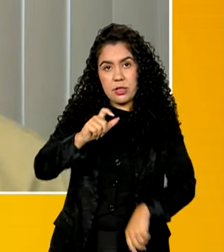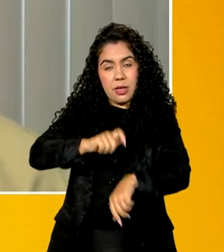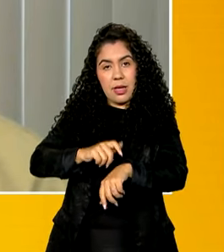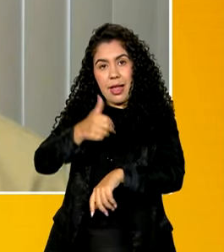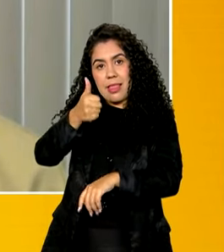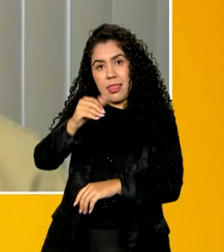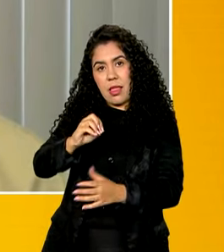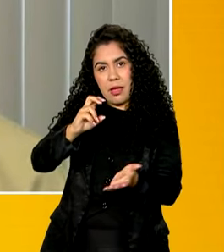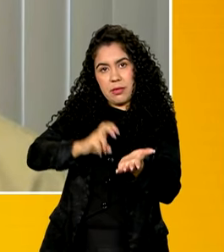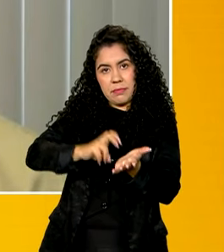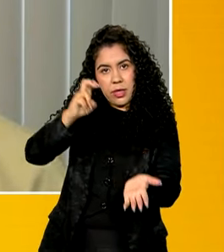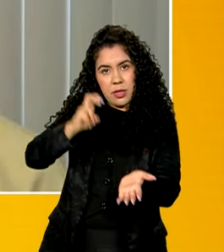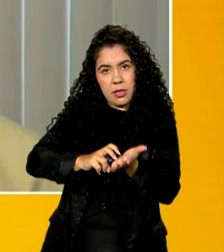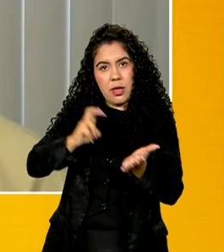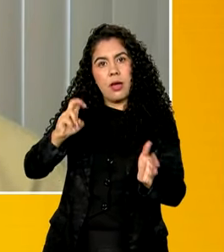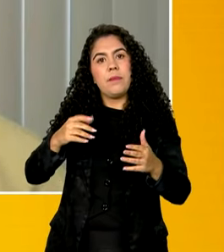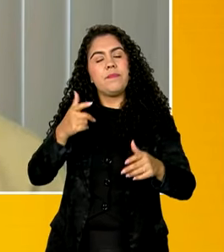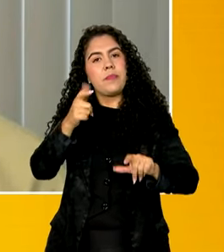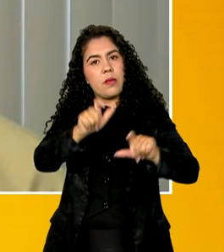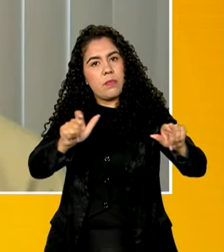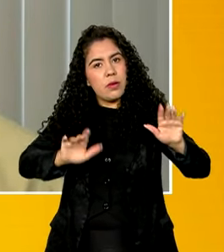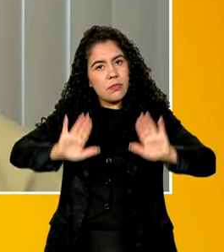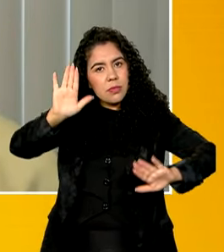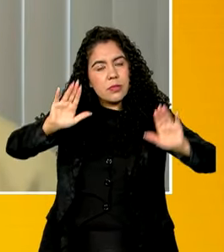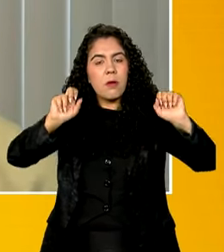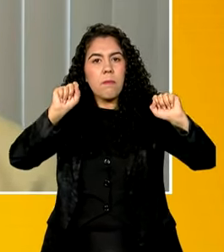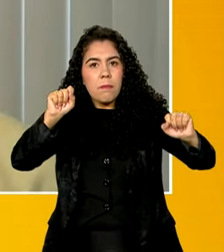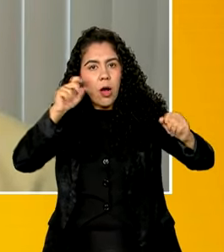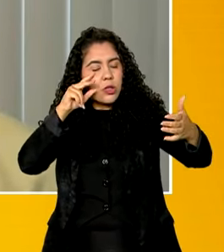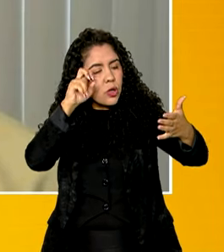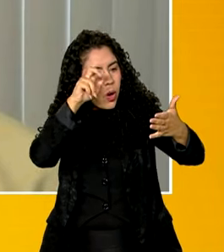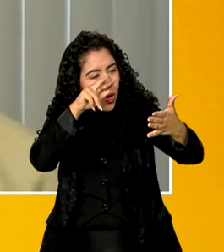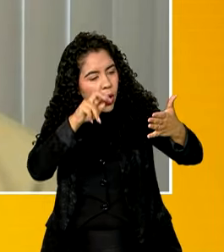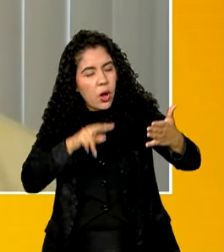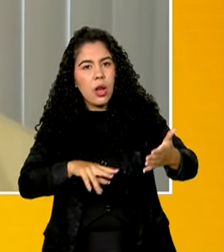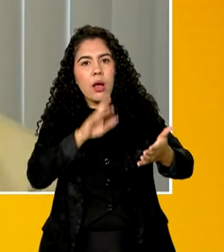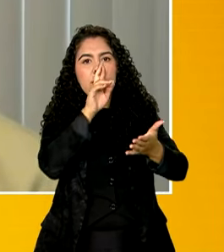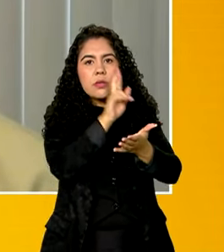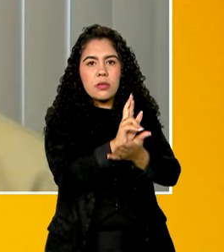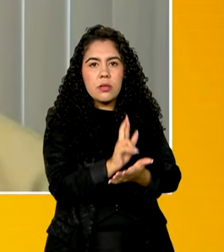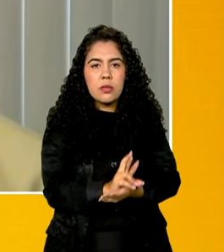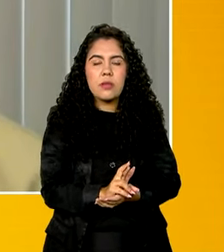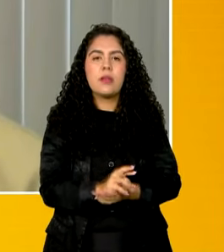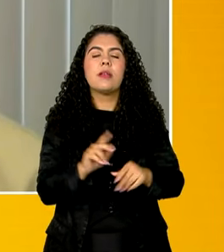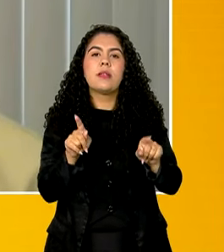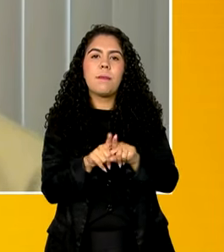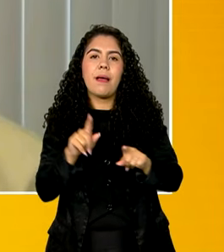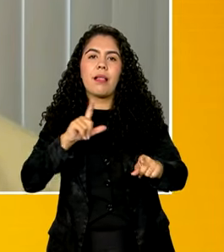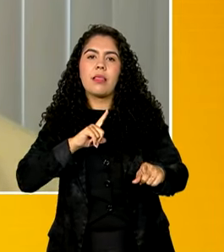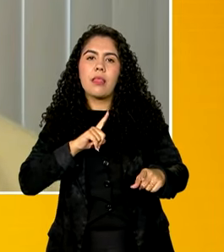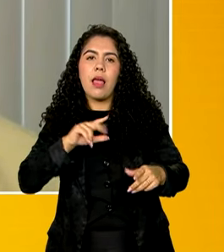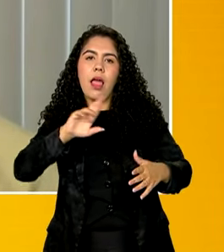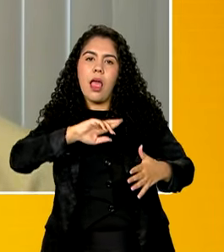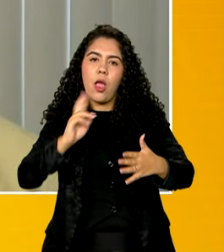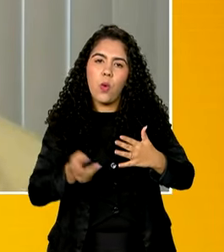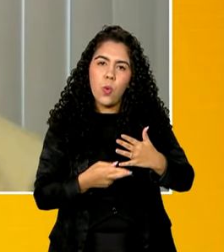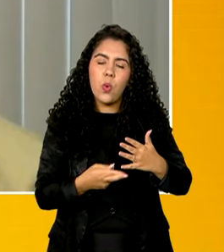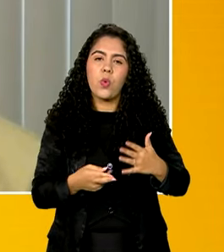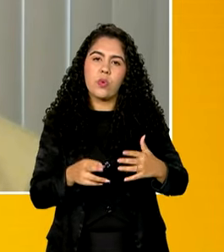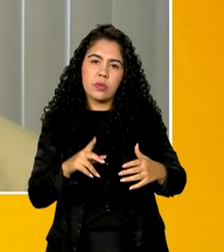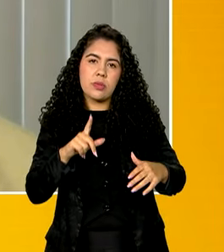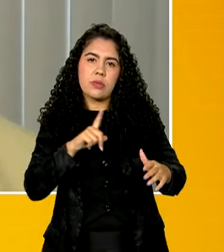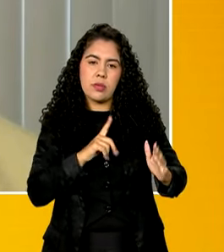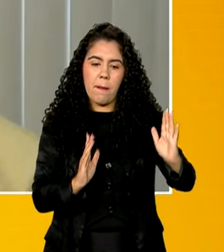manhã. Então, os candidatos já podem ver o gabarito, e aí tem toda aquela fase recursal que a gente já conhece, né? Em